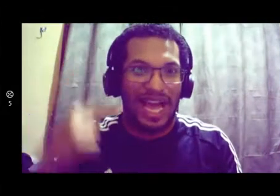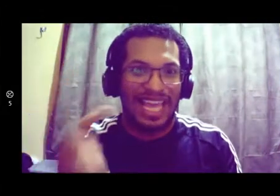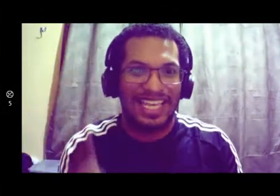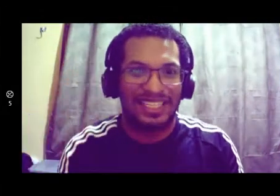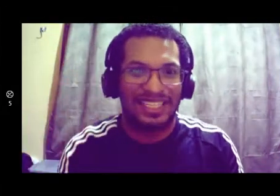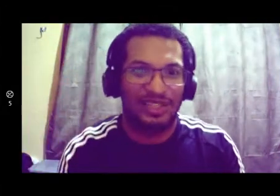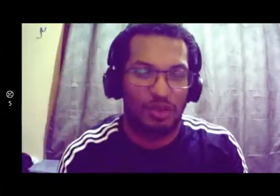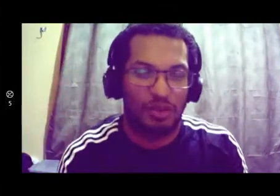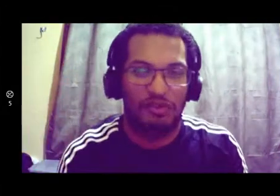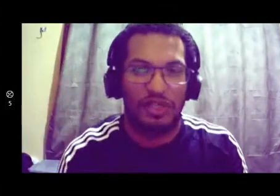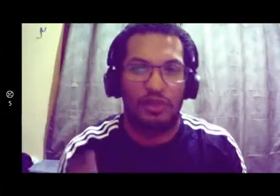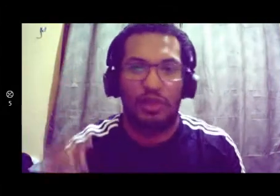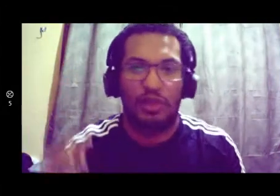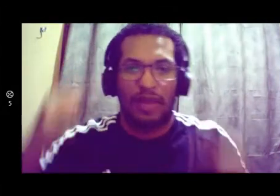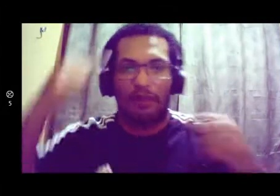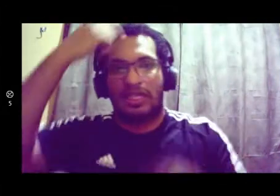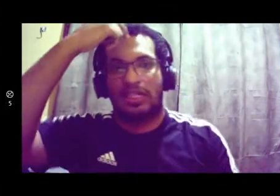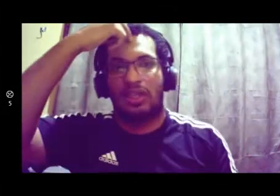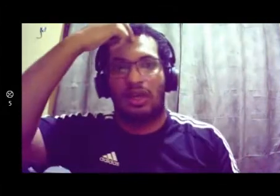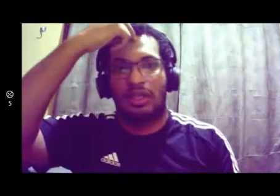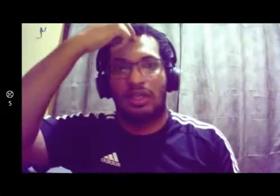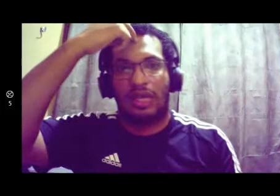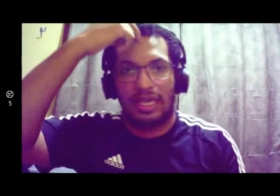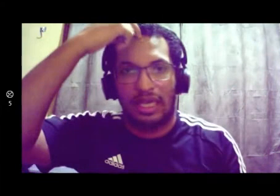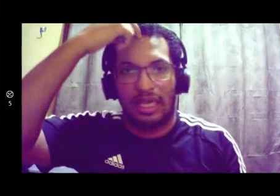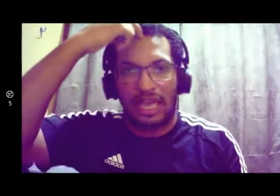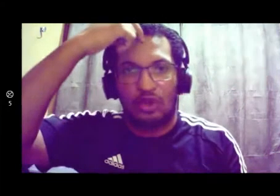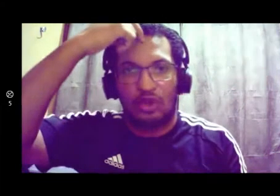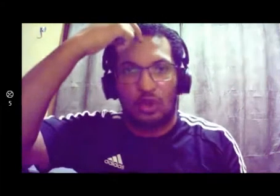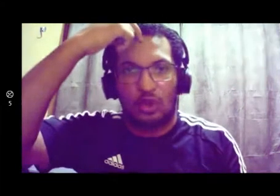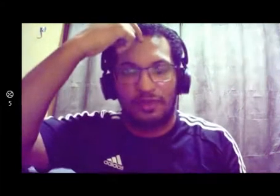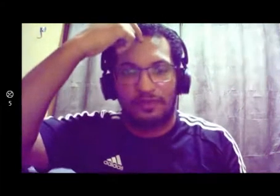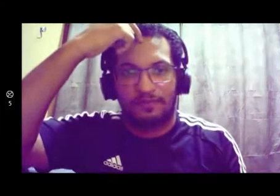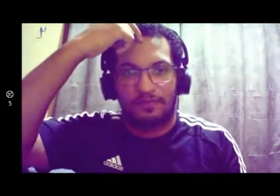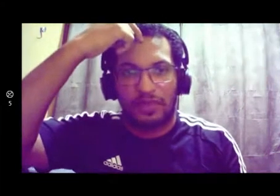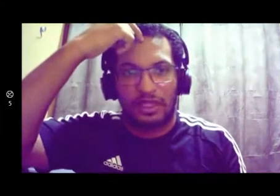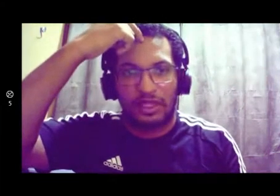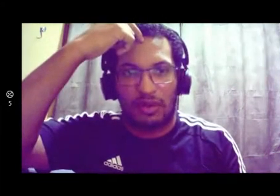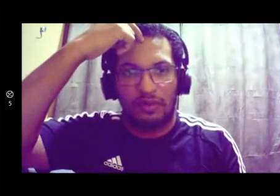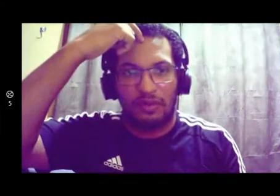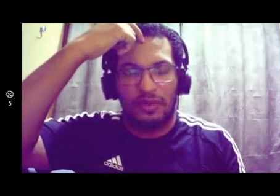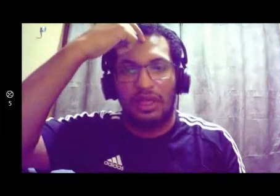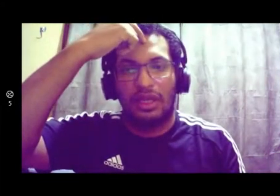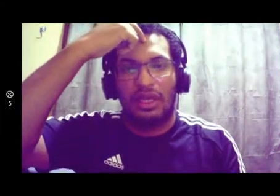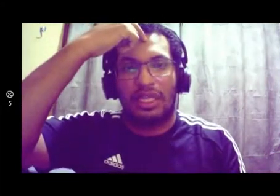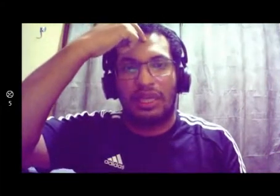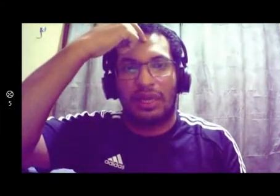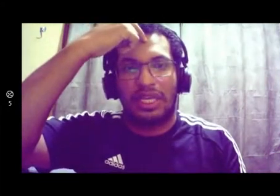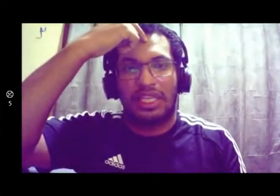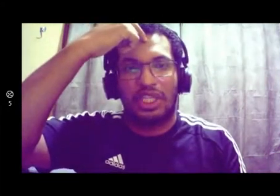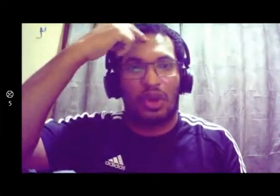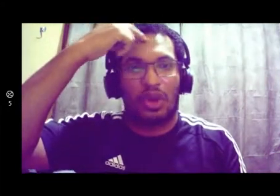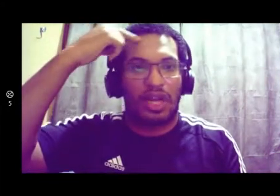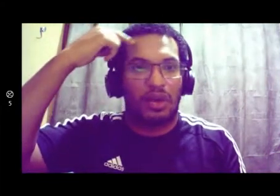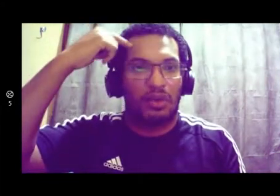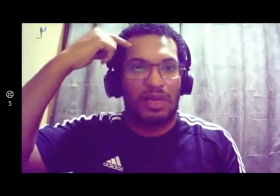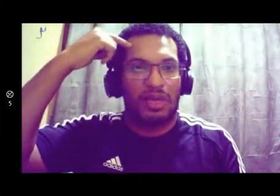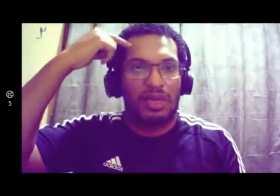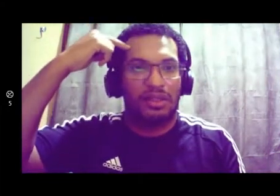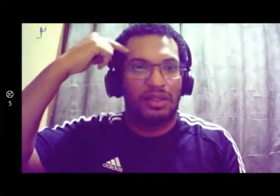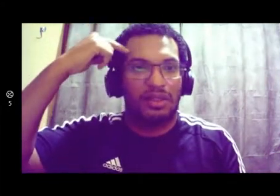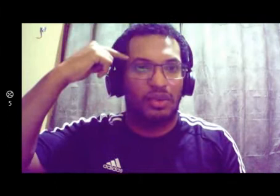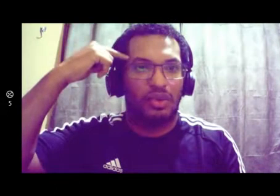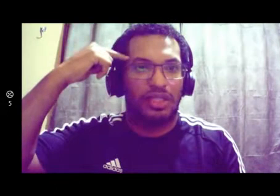Então, aí que se torna muito difícil. Por quê? Imagina assim, ó, tá aqui, é 12, tá bom? Então, aqui a gente coloca